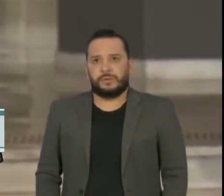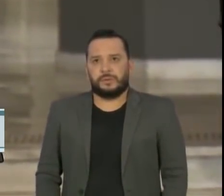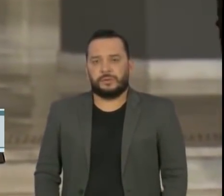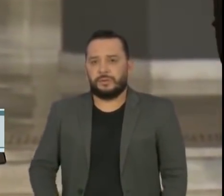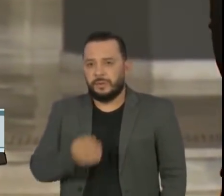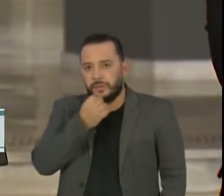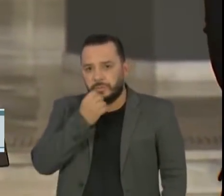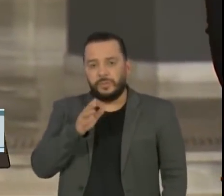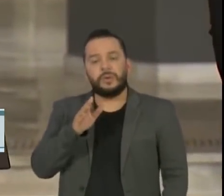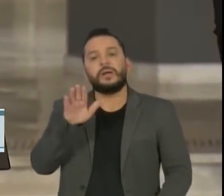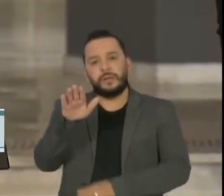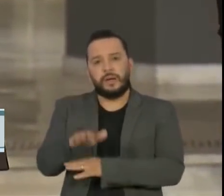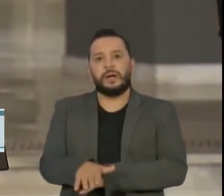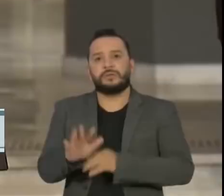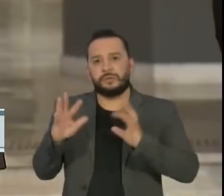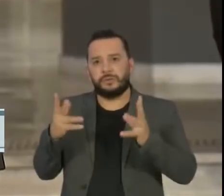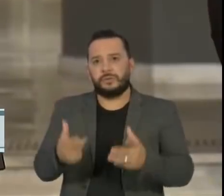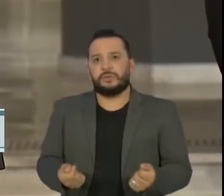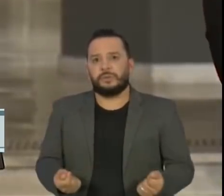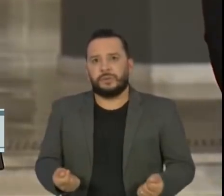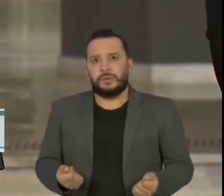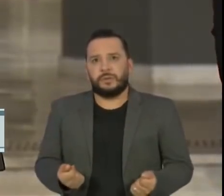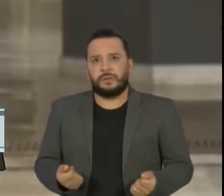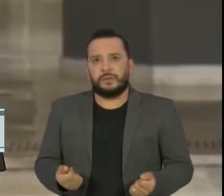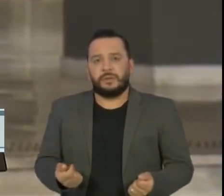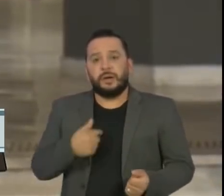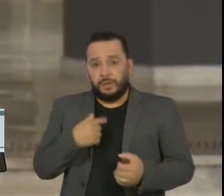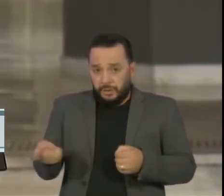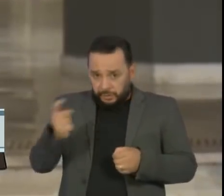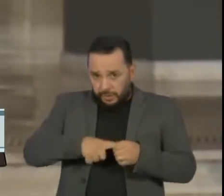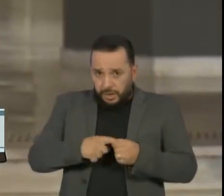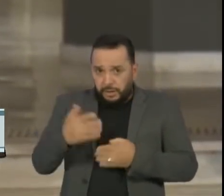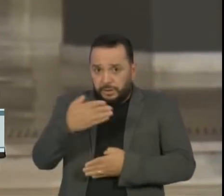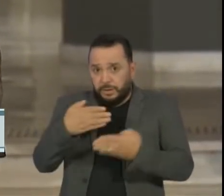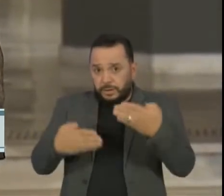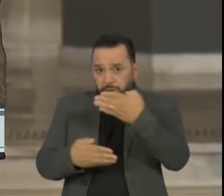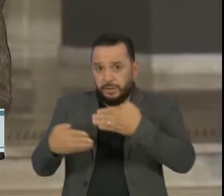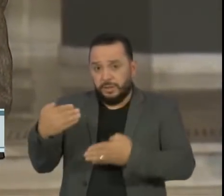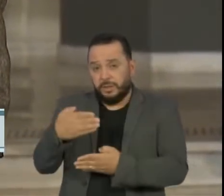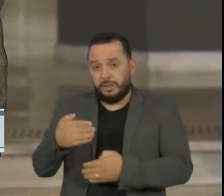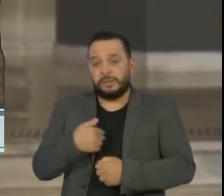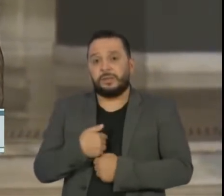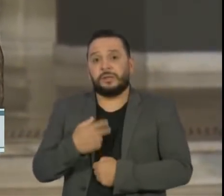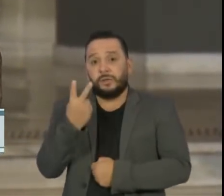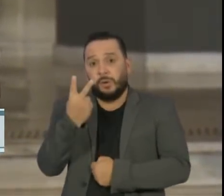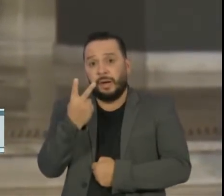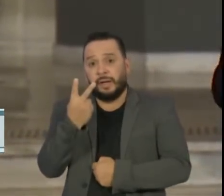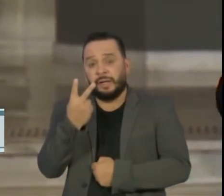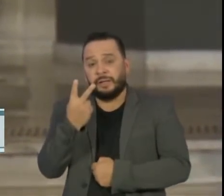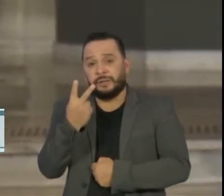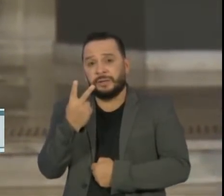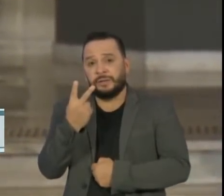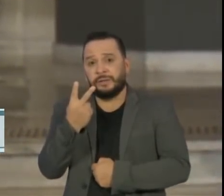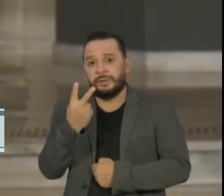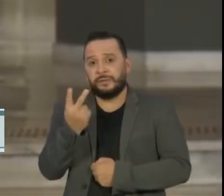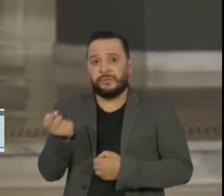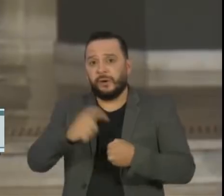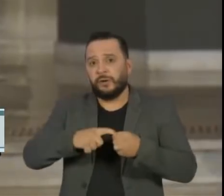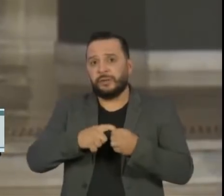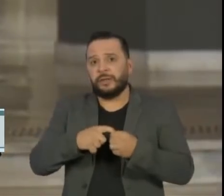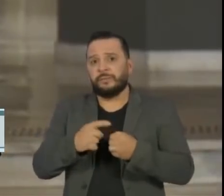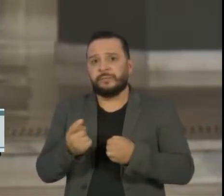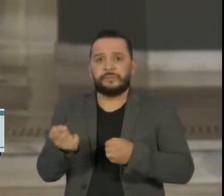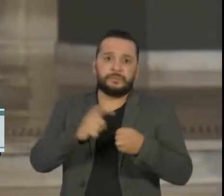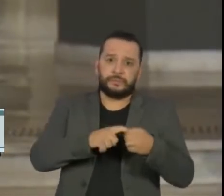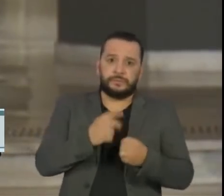Boa tarde a todos. Eu queria que retornasse 2 slides, por favor.